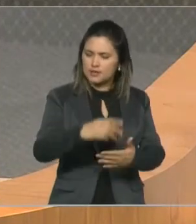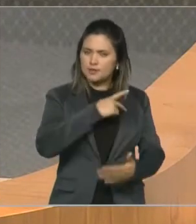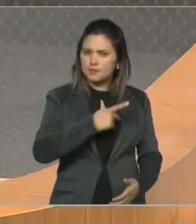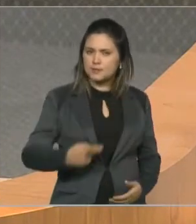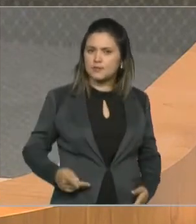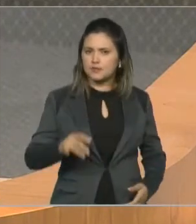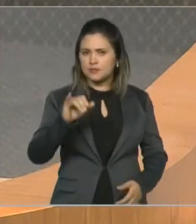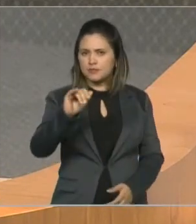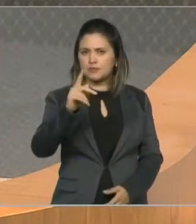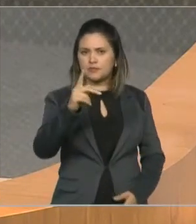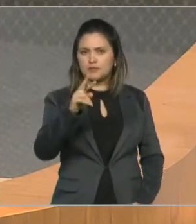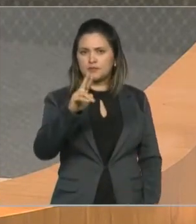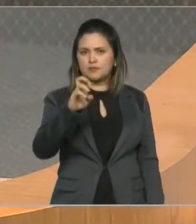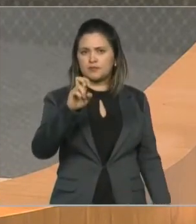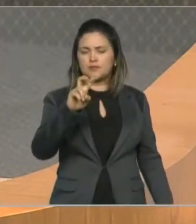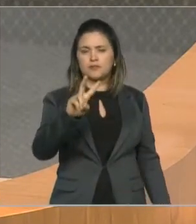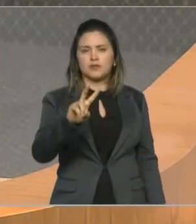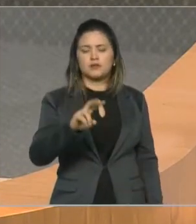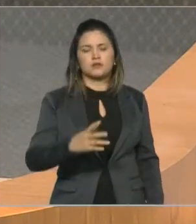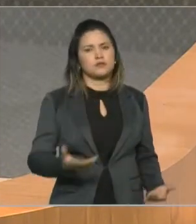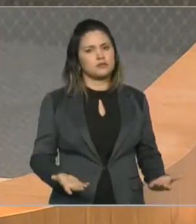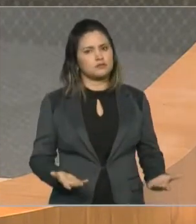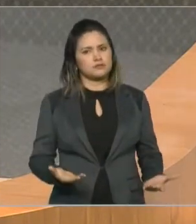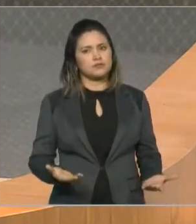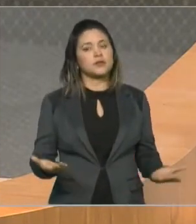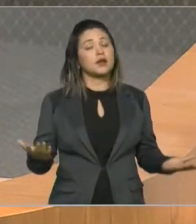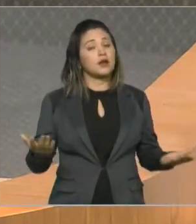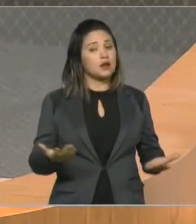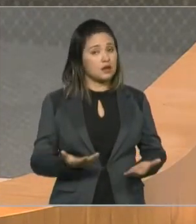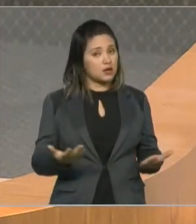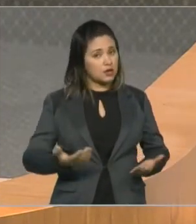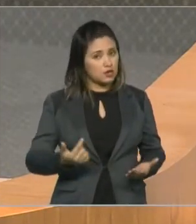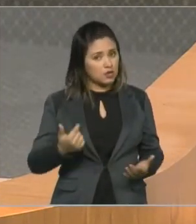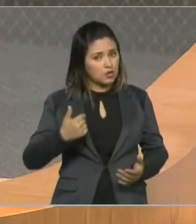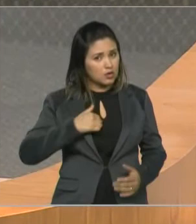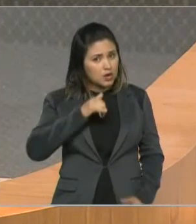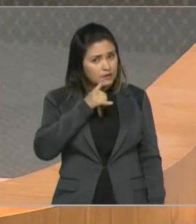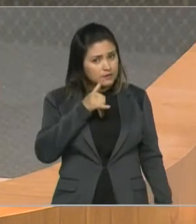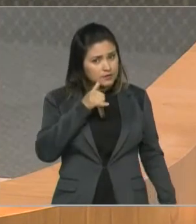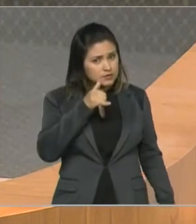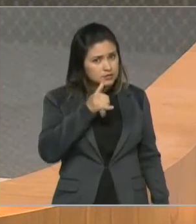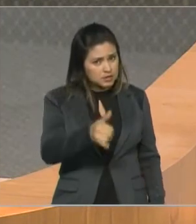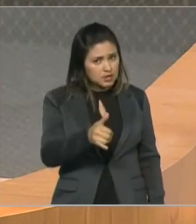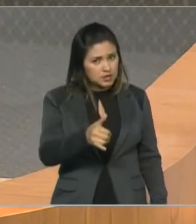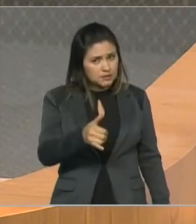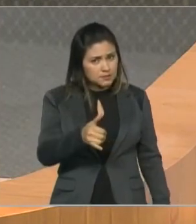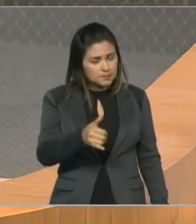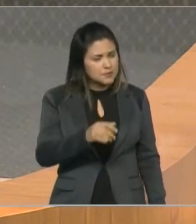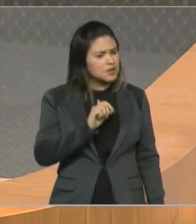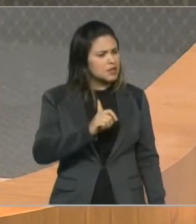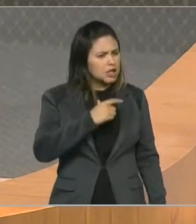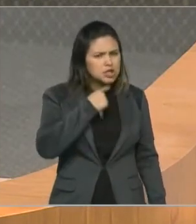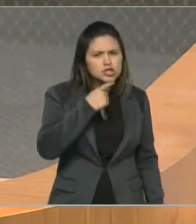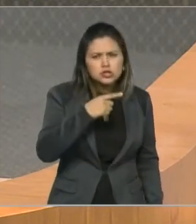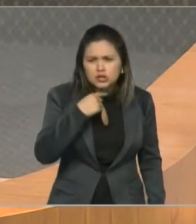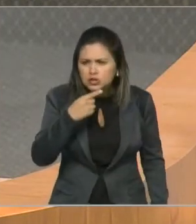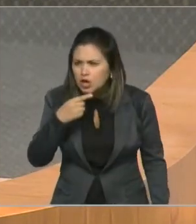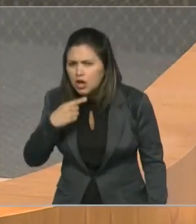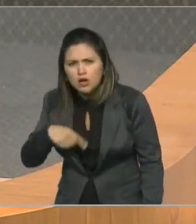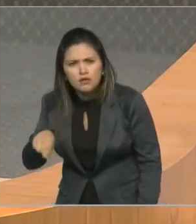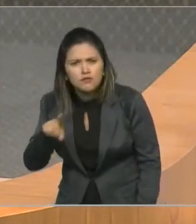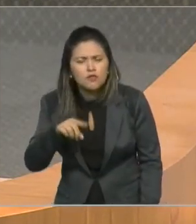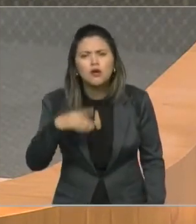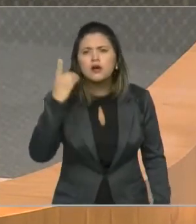que fiz essa pergunta, faço o alerta, que ninguém suba a esta tribuna, que nenhum deputado dessa legislatura